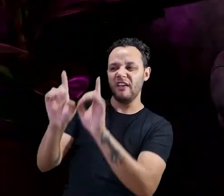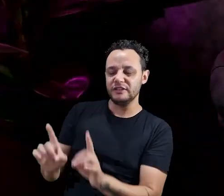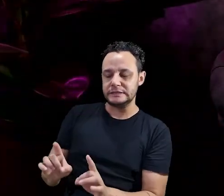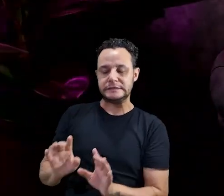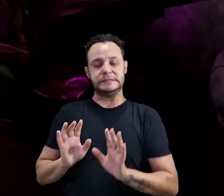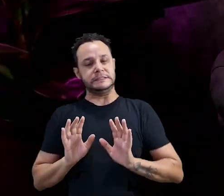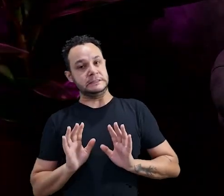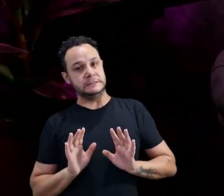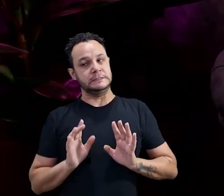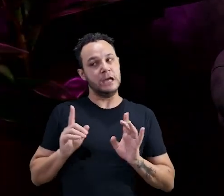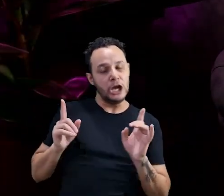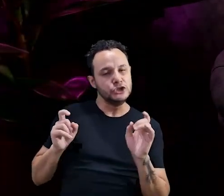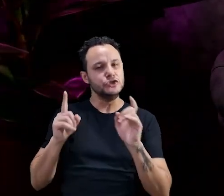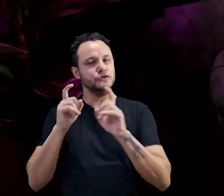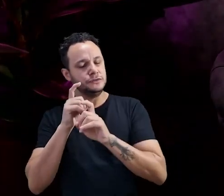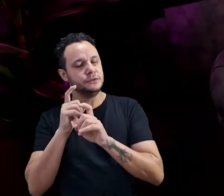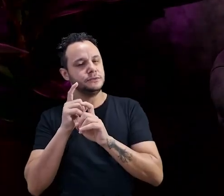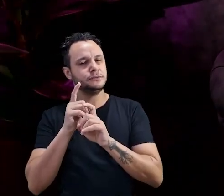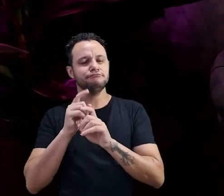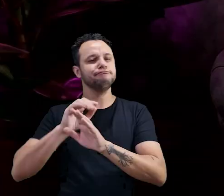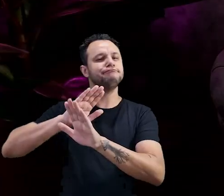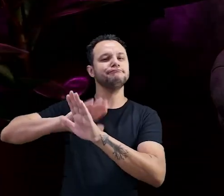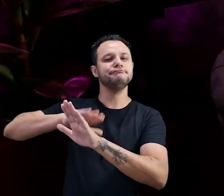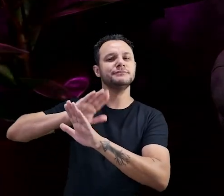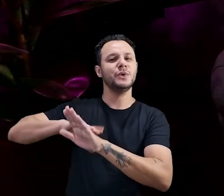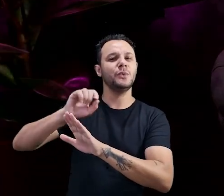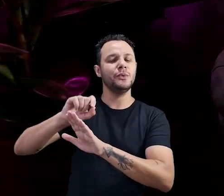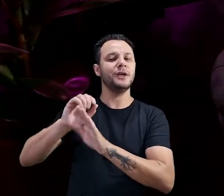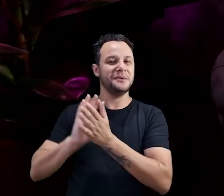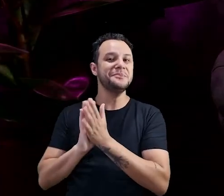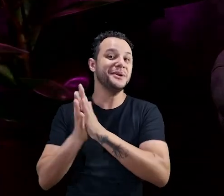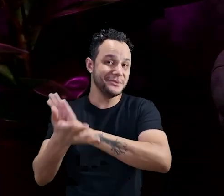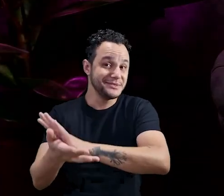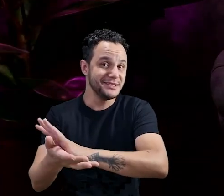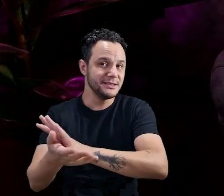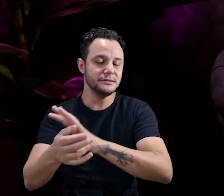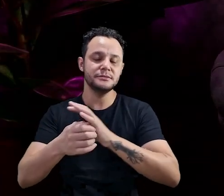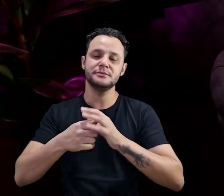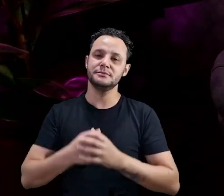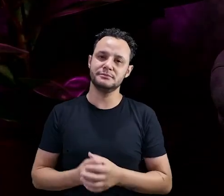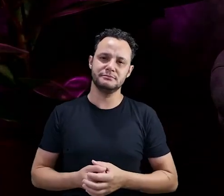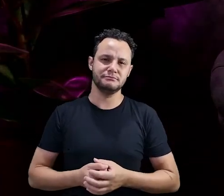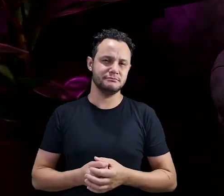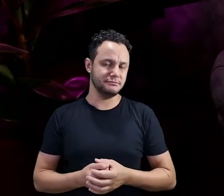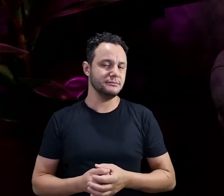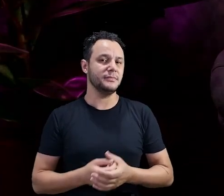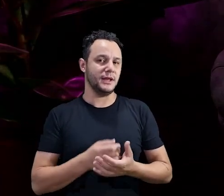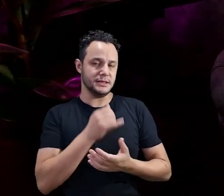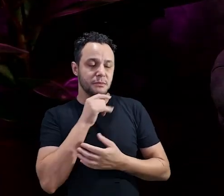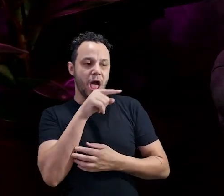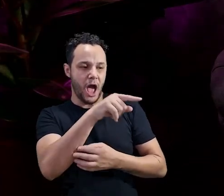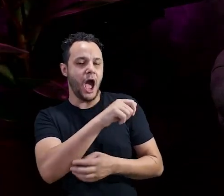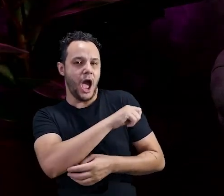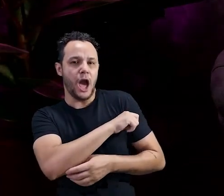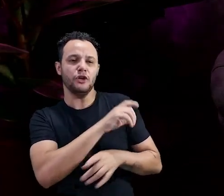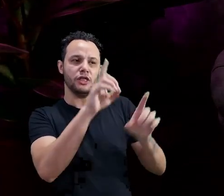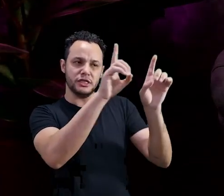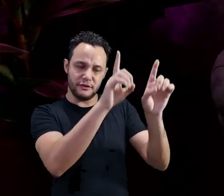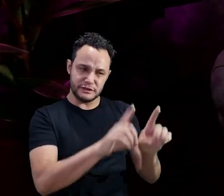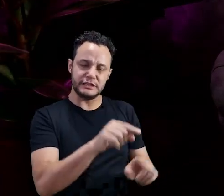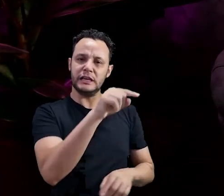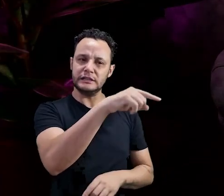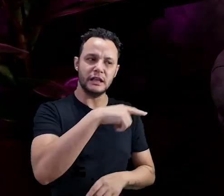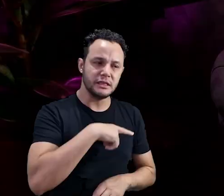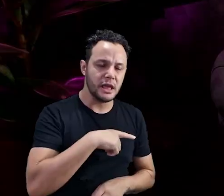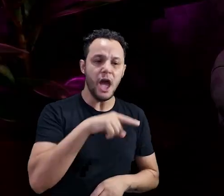aquela palavra ruim, que eu acho aquela palavra pesada. Então, se eu naturalizar, se eu puder dizer, olha, a criança que